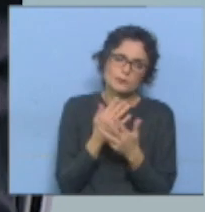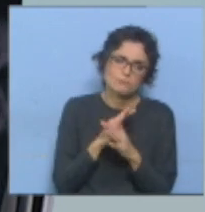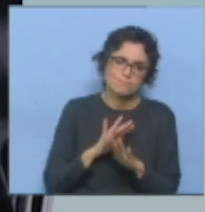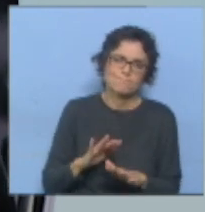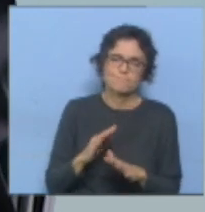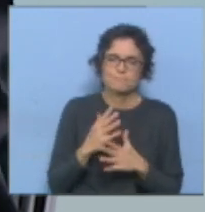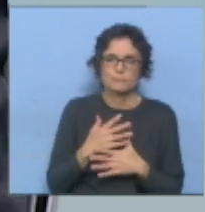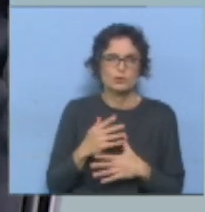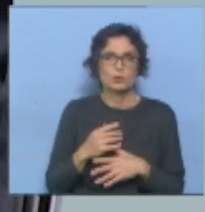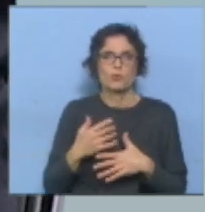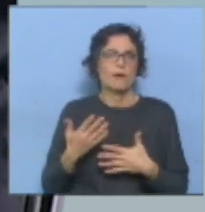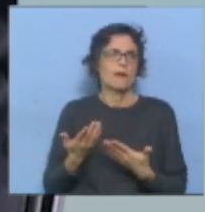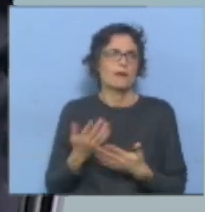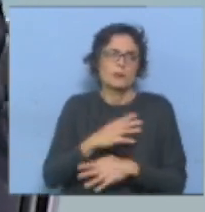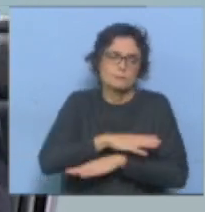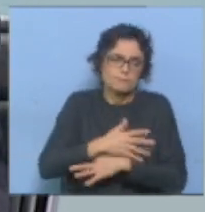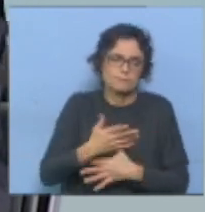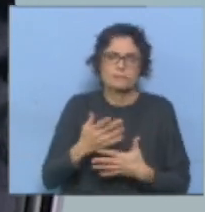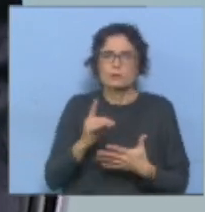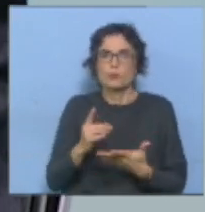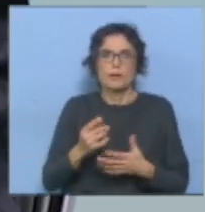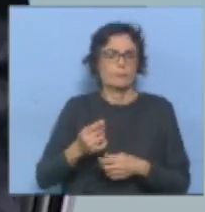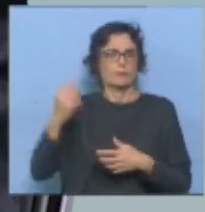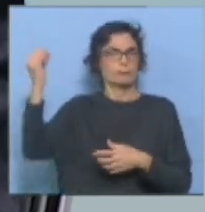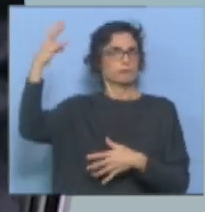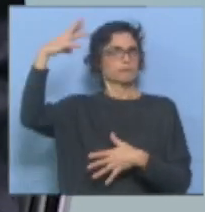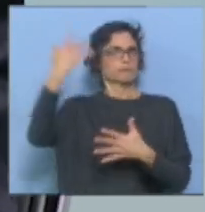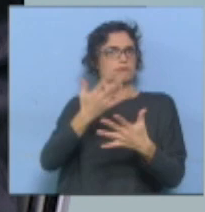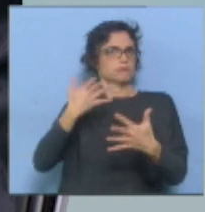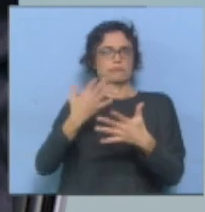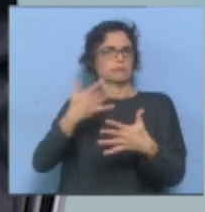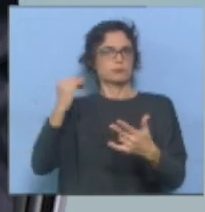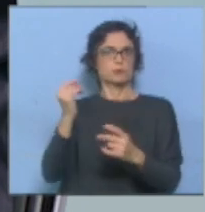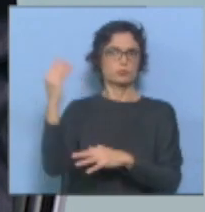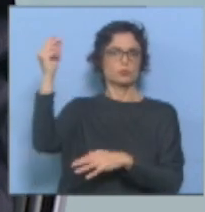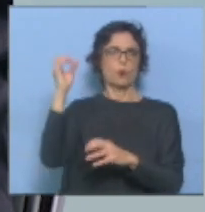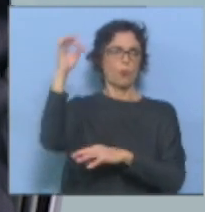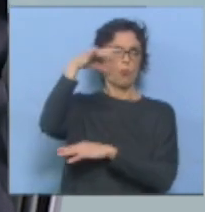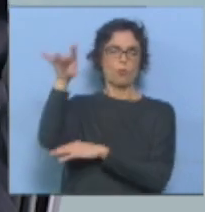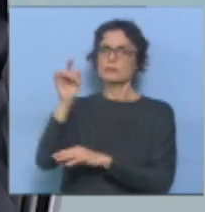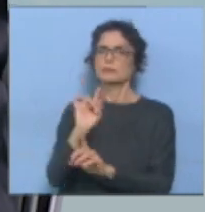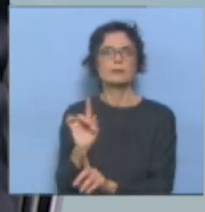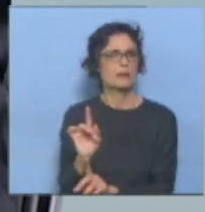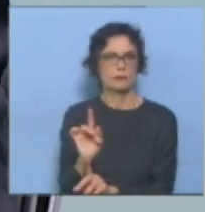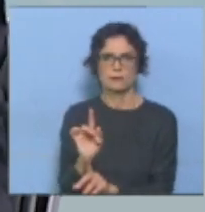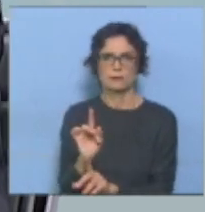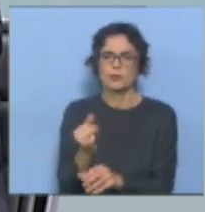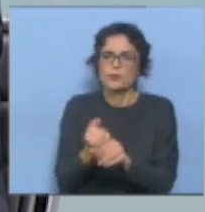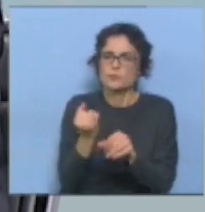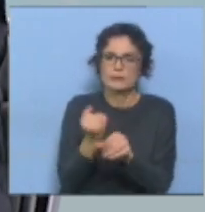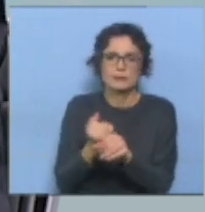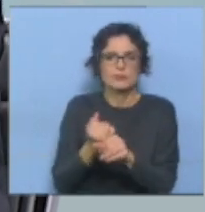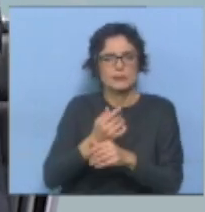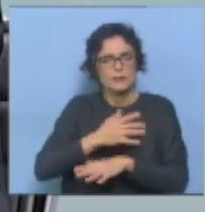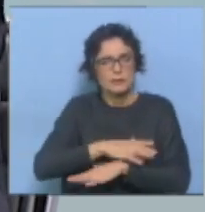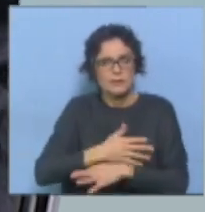para brilhar no meio das outras, é para iluminar como serviço aos que, na tradição católica se diz,